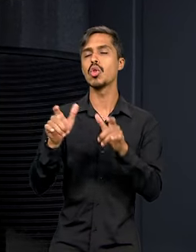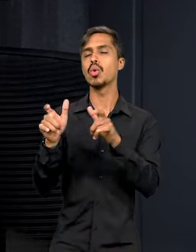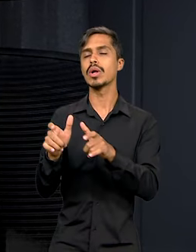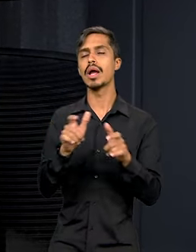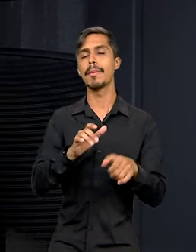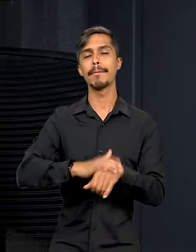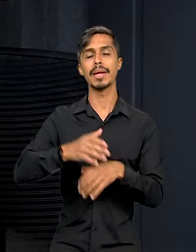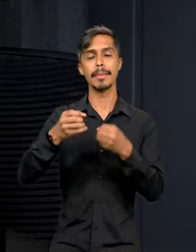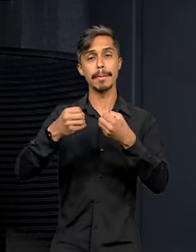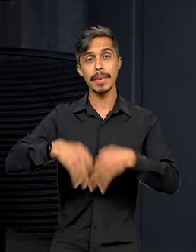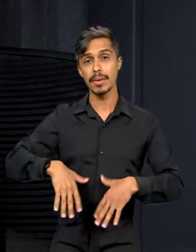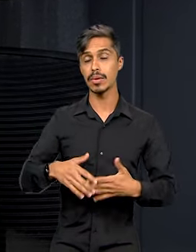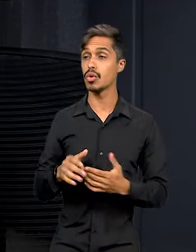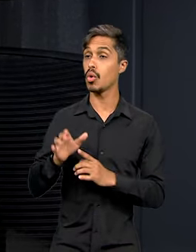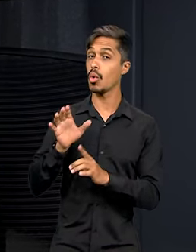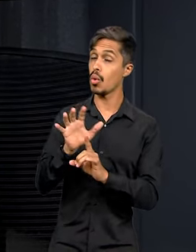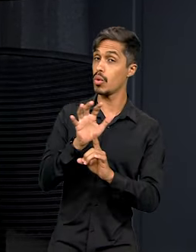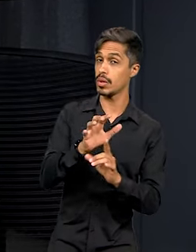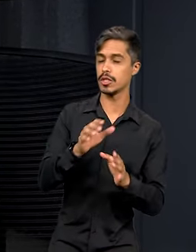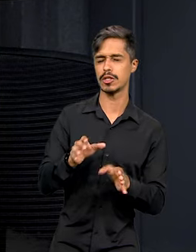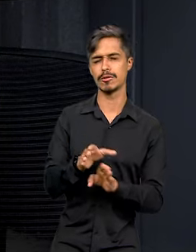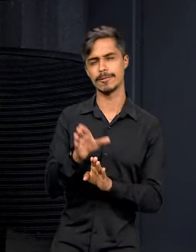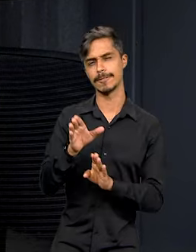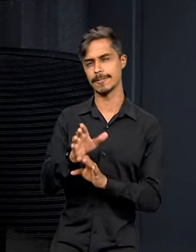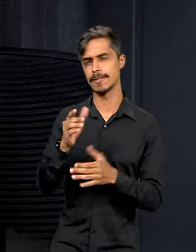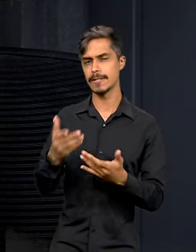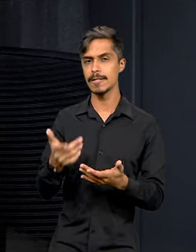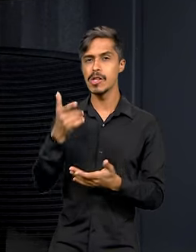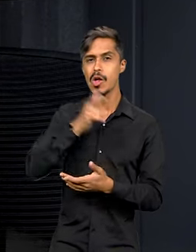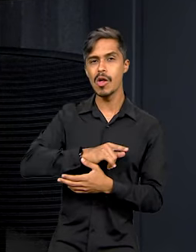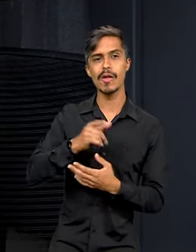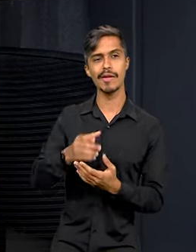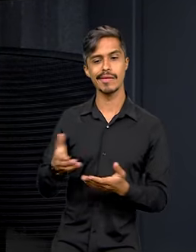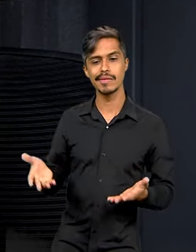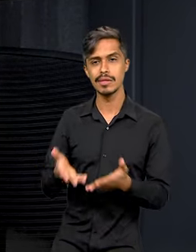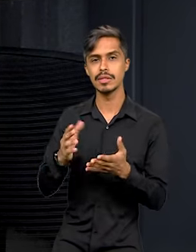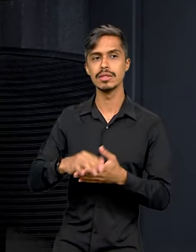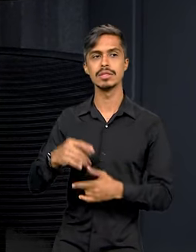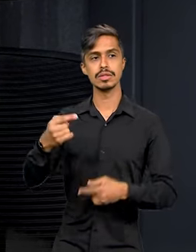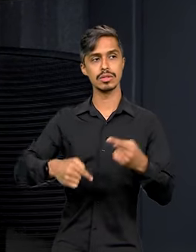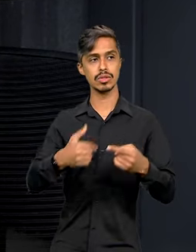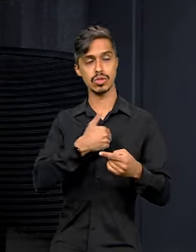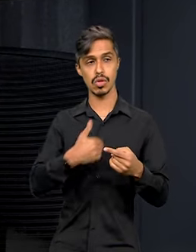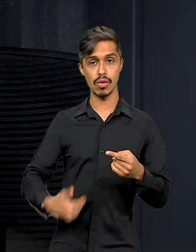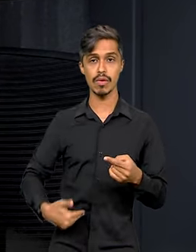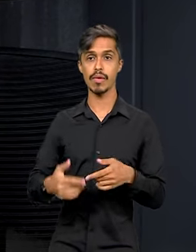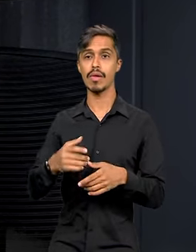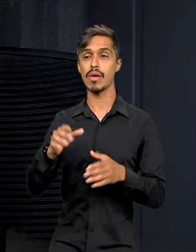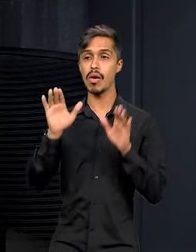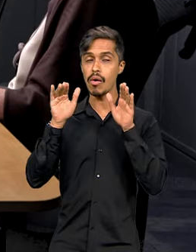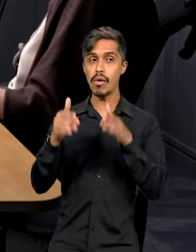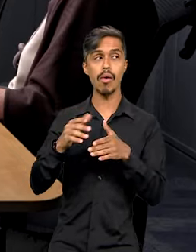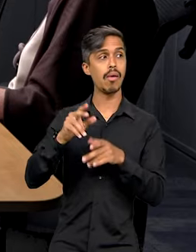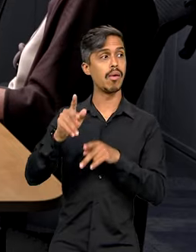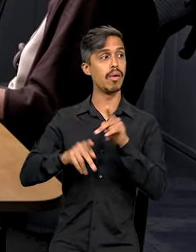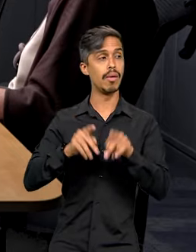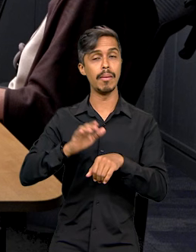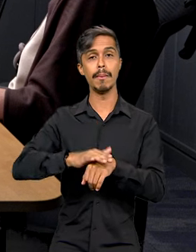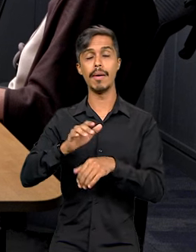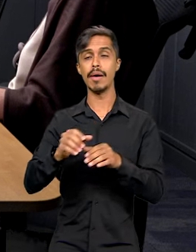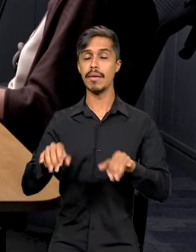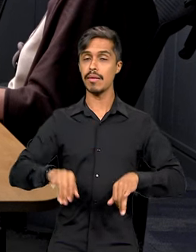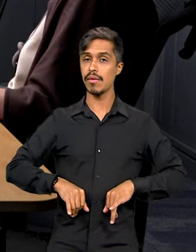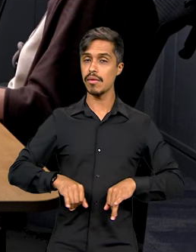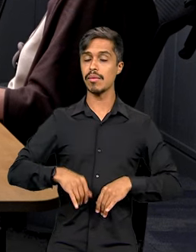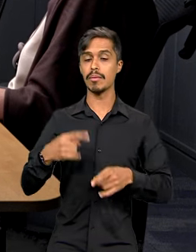afetados então orienta né serve como uma bússola aí para orientar a polí políticas públicas para Os territórios para os públicos que são